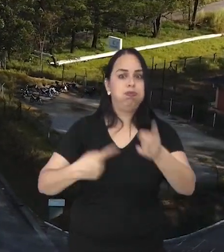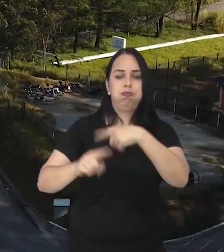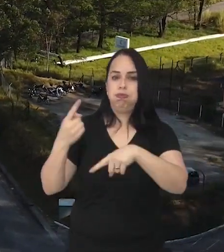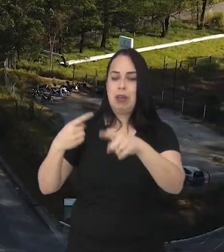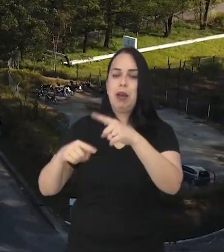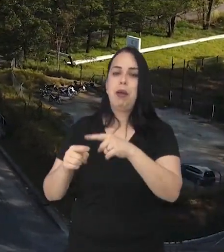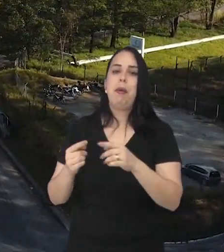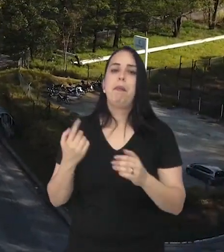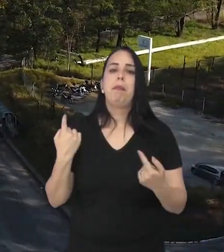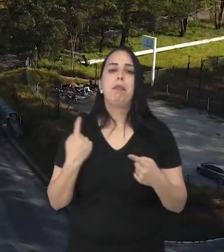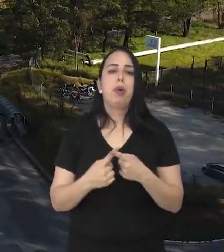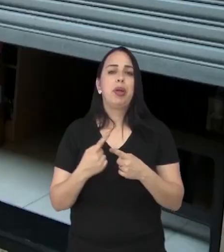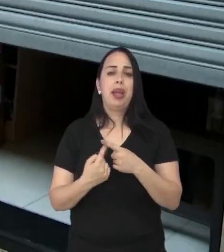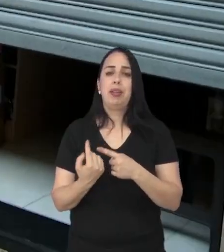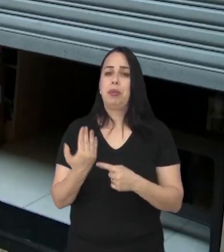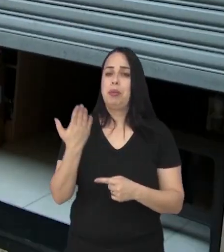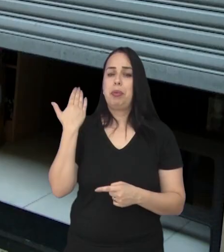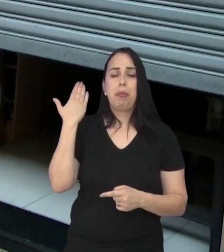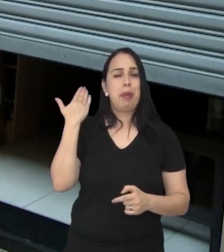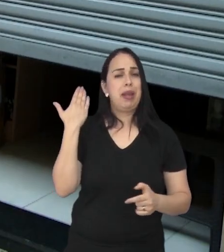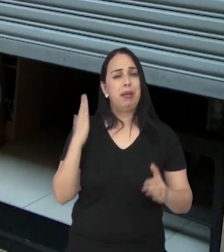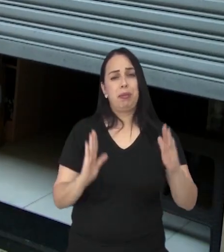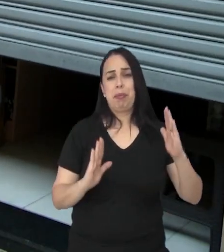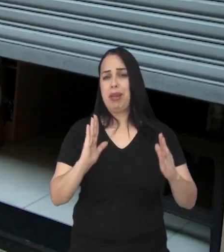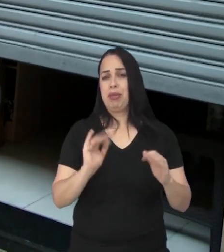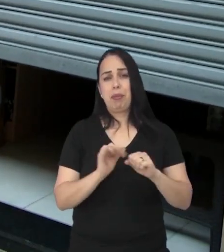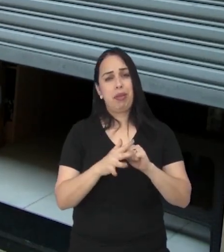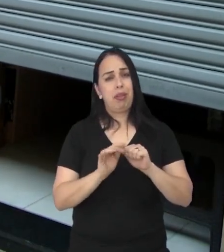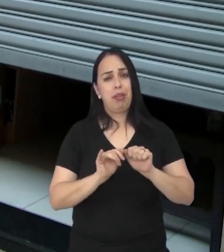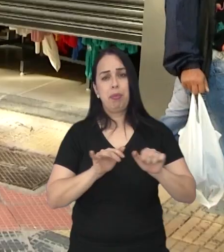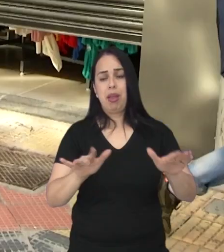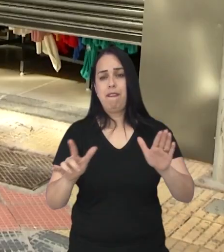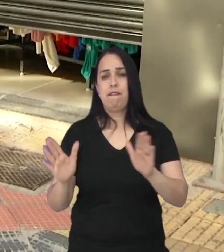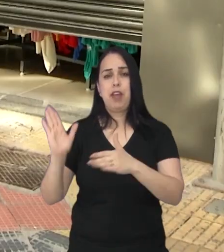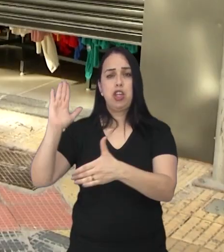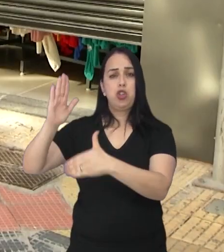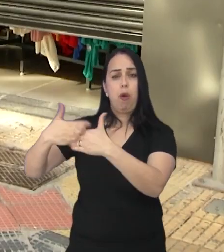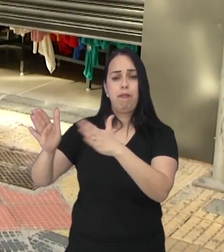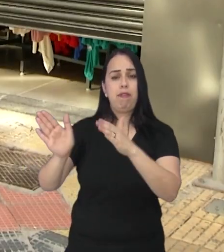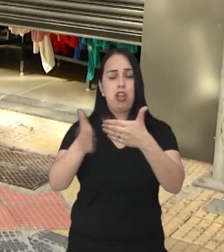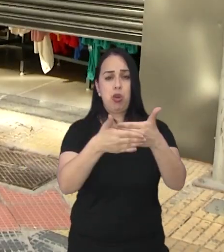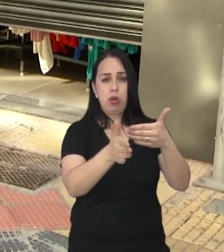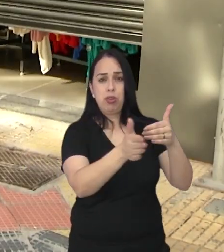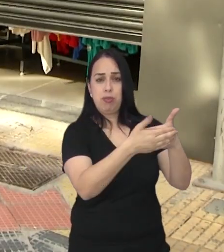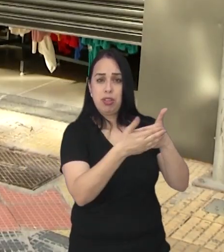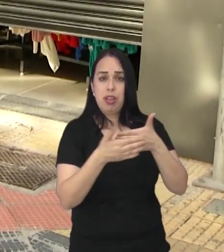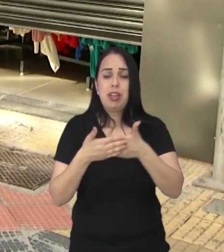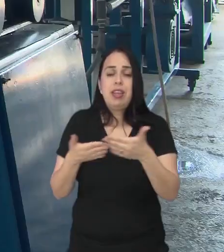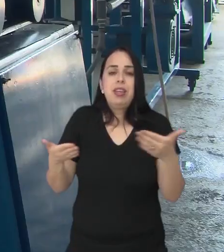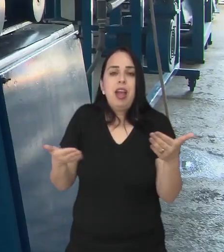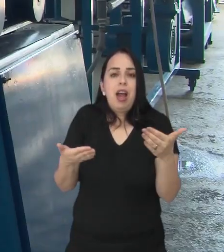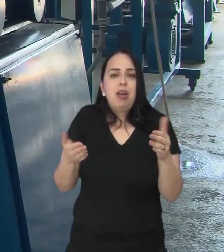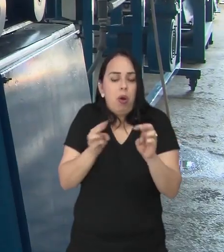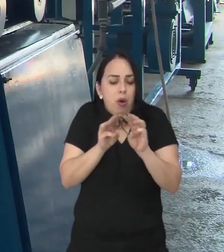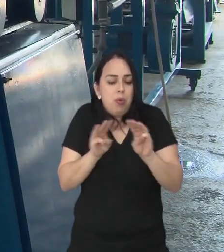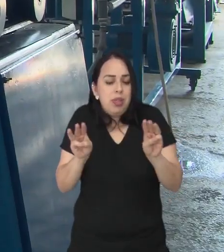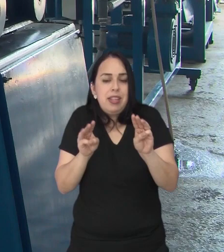os resultados no setor, que sofreu com o fechamento de empresas durante a pandemia. Com